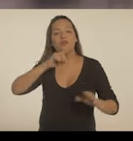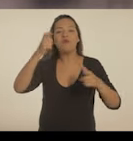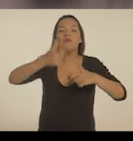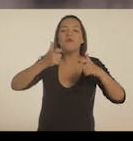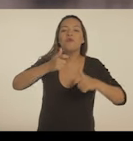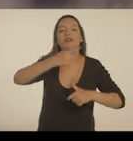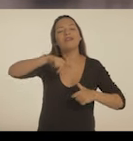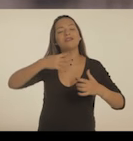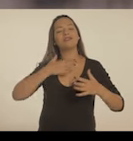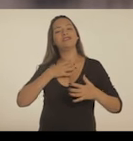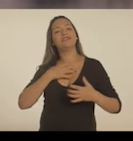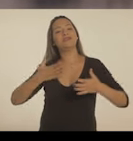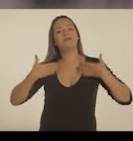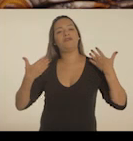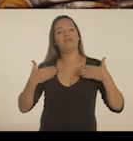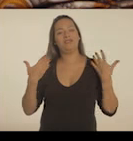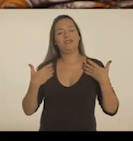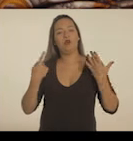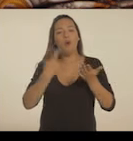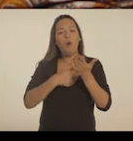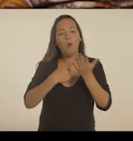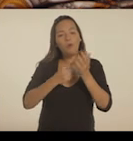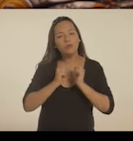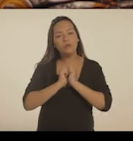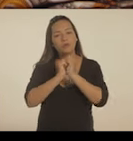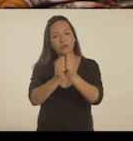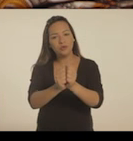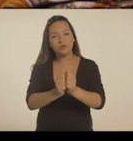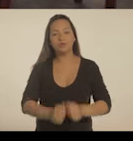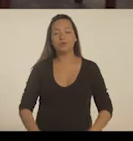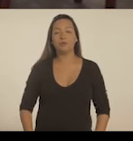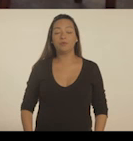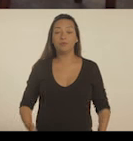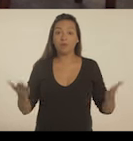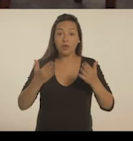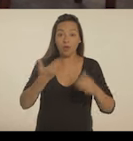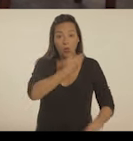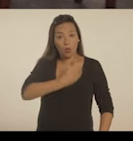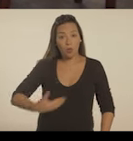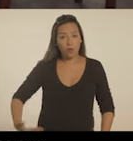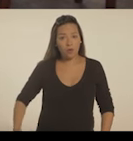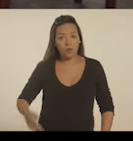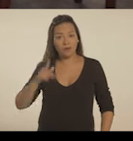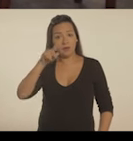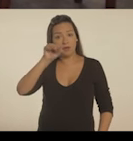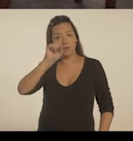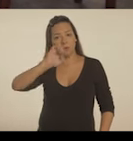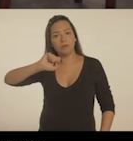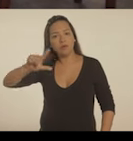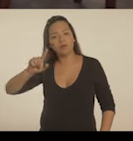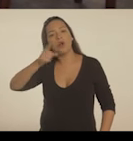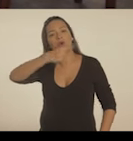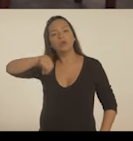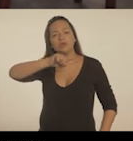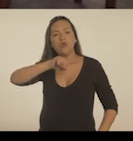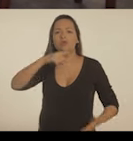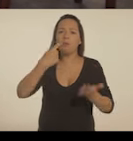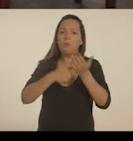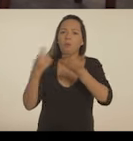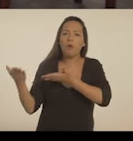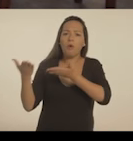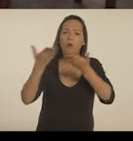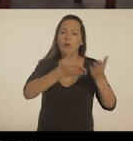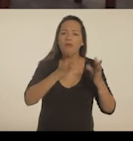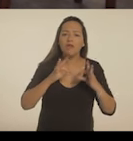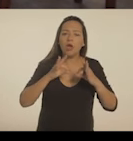gente ser feliz. Acho que esse é um compromisso que a gente assume com a cidade, juntos. Só neste governo eleito pelo PSOL que a gente pode chamar o que há